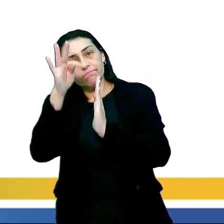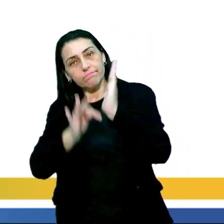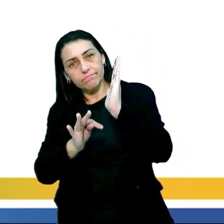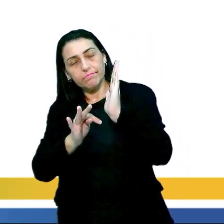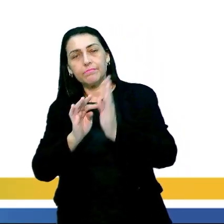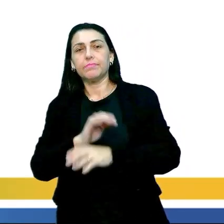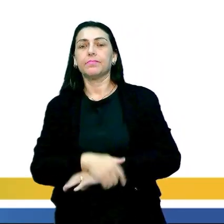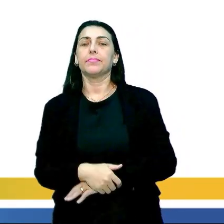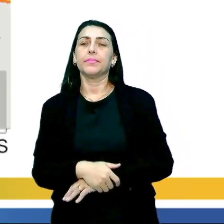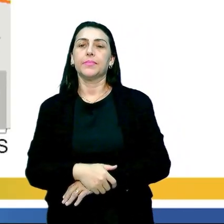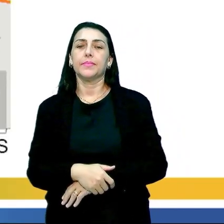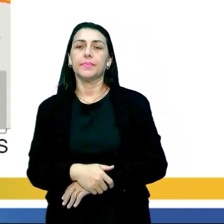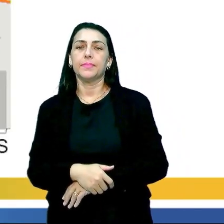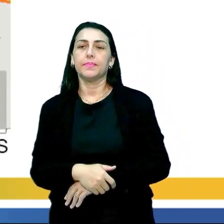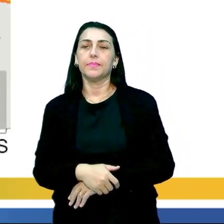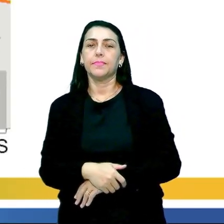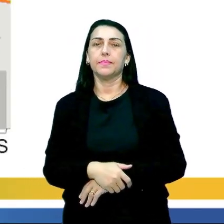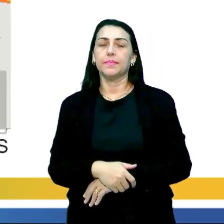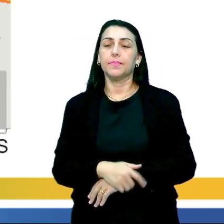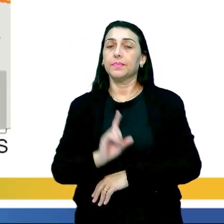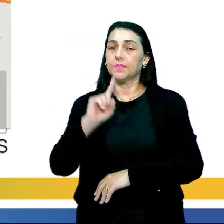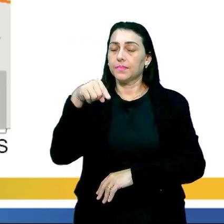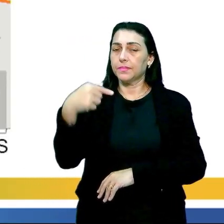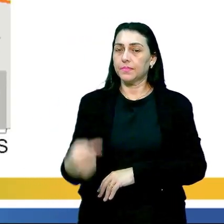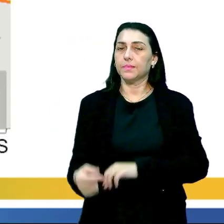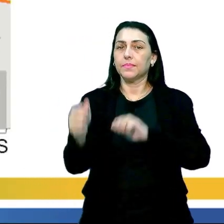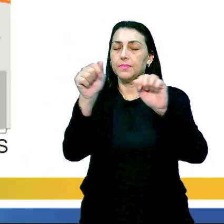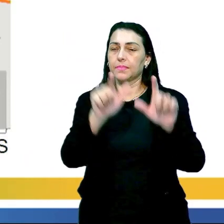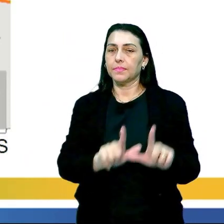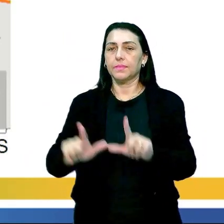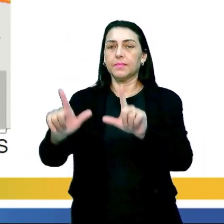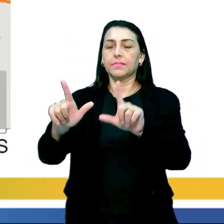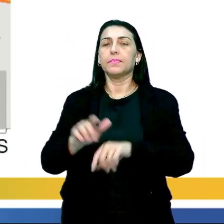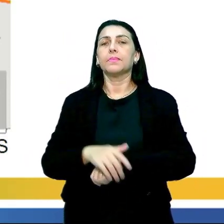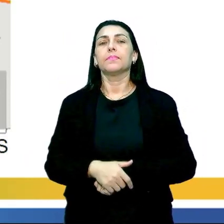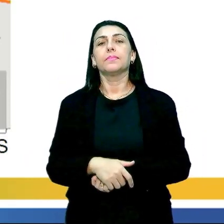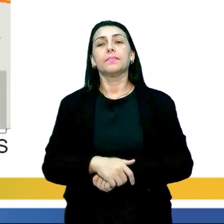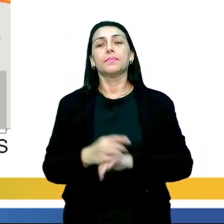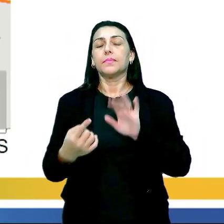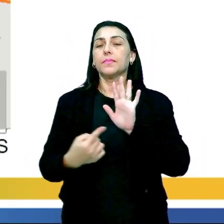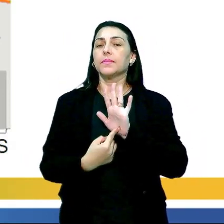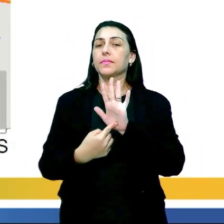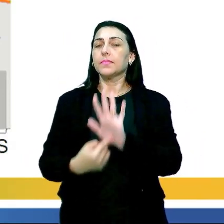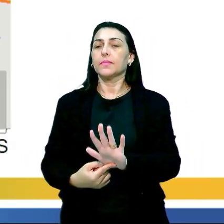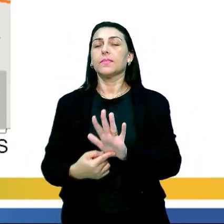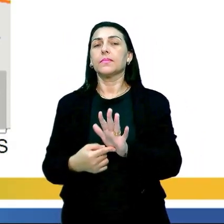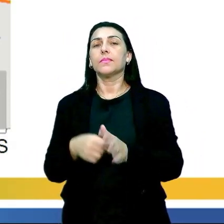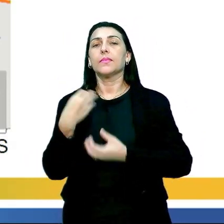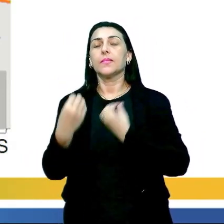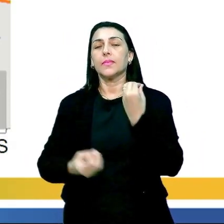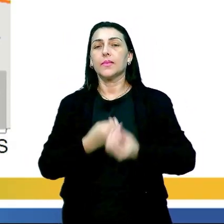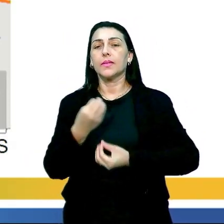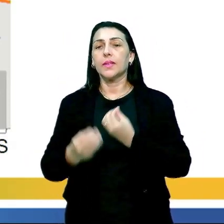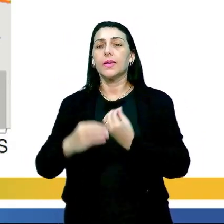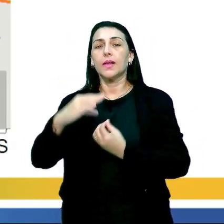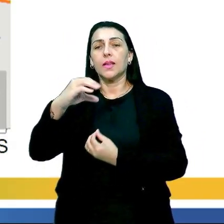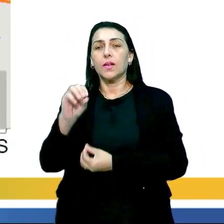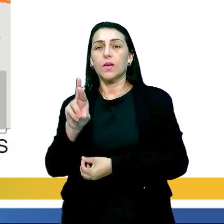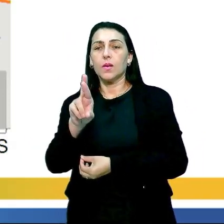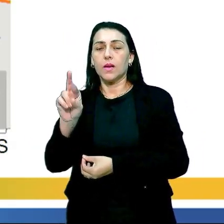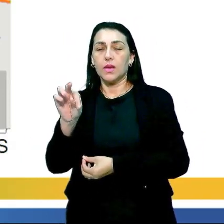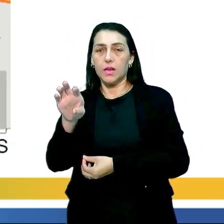temperatura. Vamos para um outro slide que mostra um pouco da atuação dessas